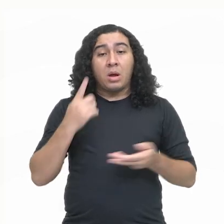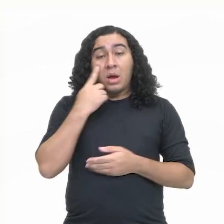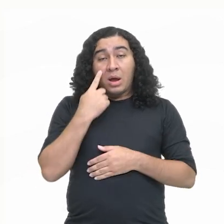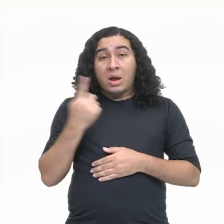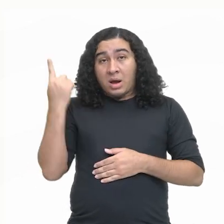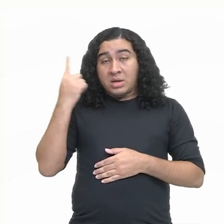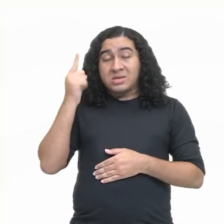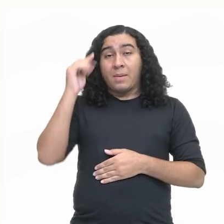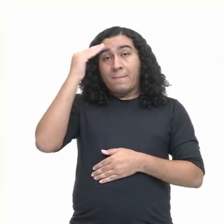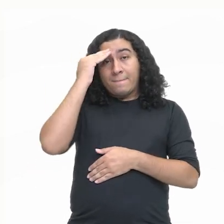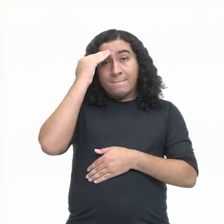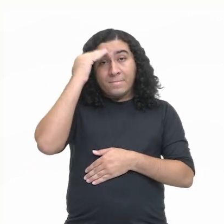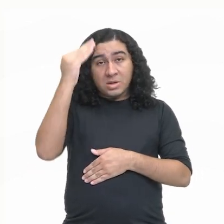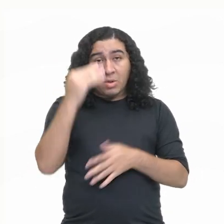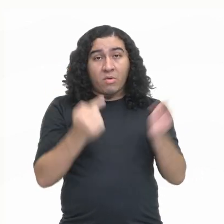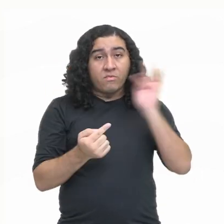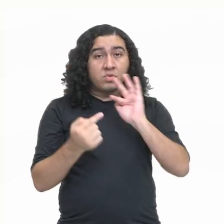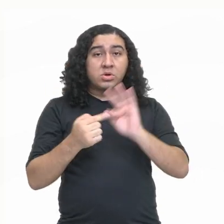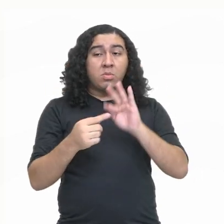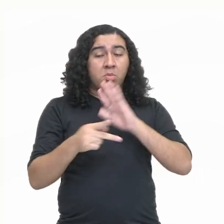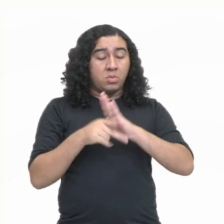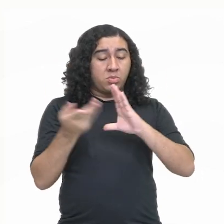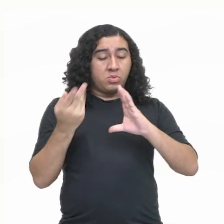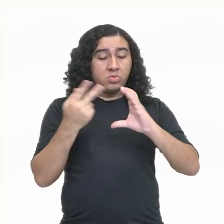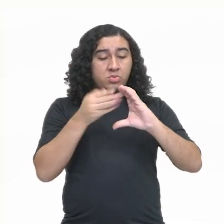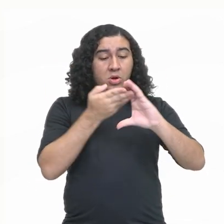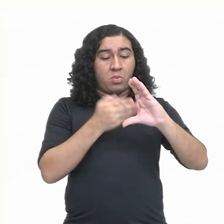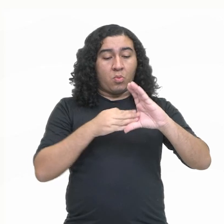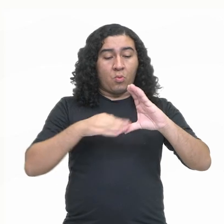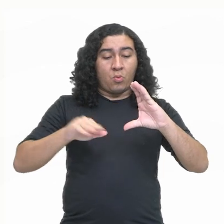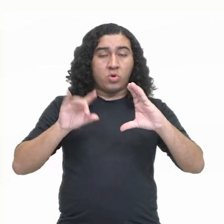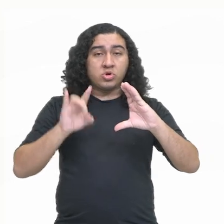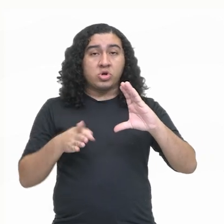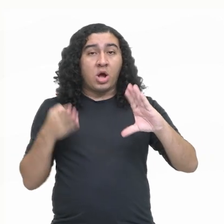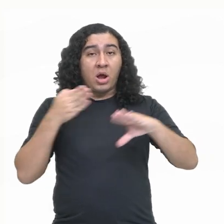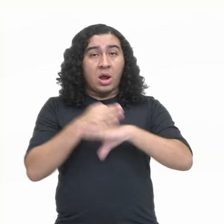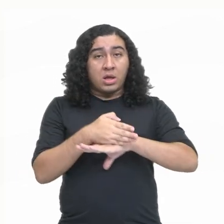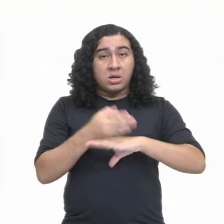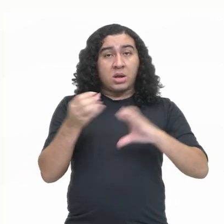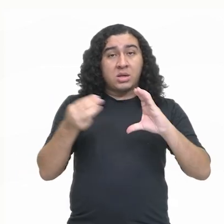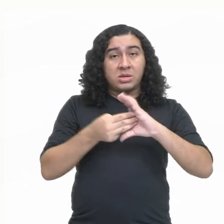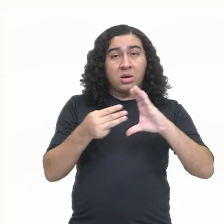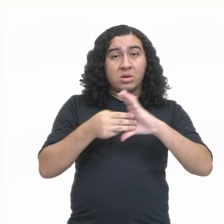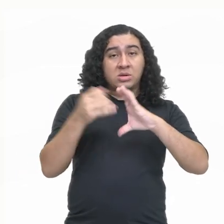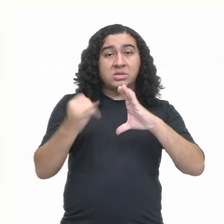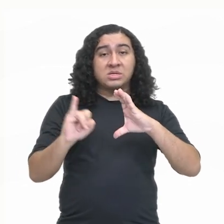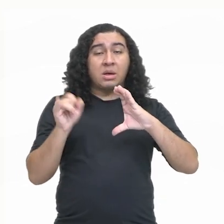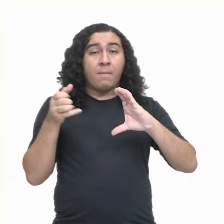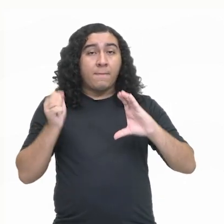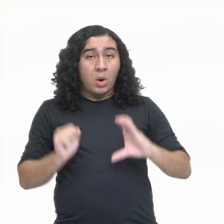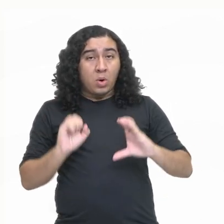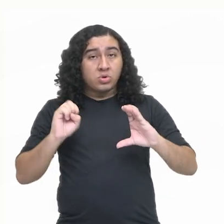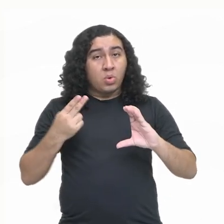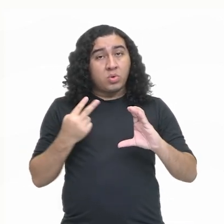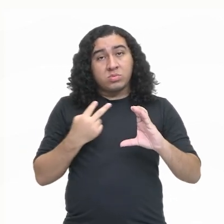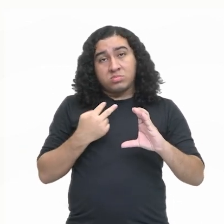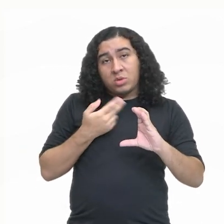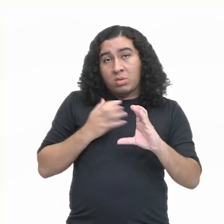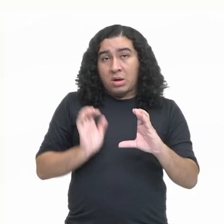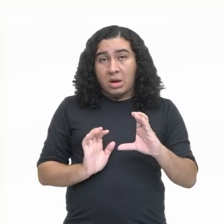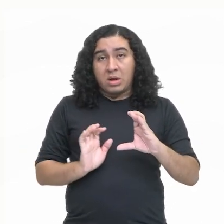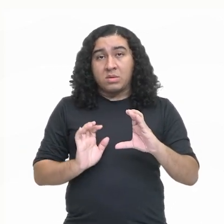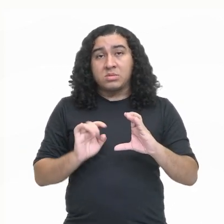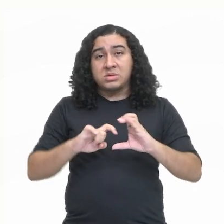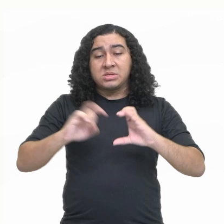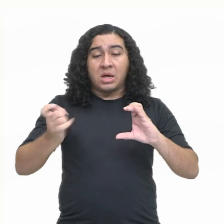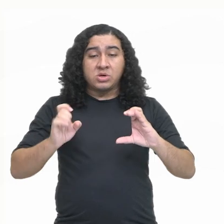a principal função aí da membrana plasmática, que só entra na célula o que pode e o que ela quer, só sai também o